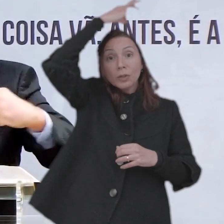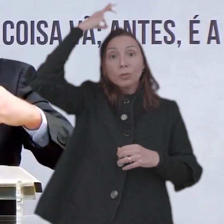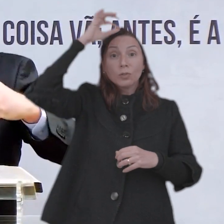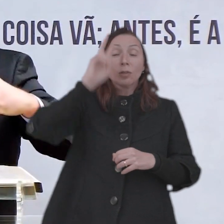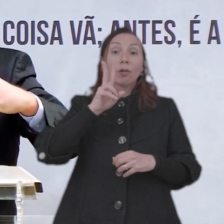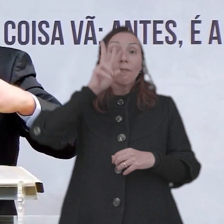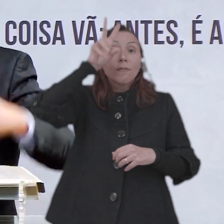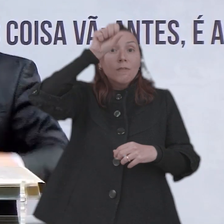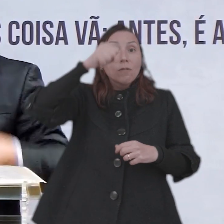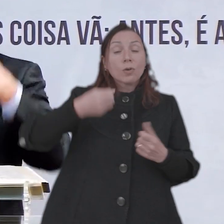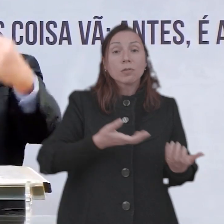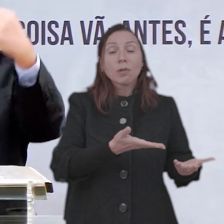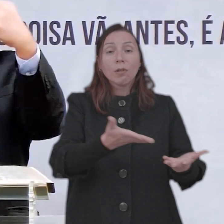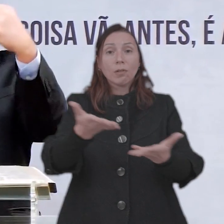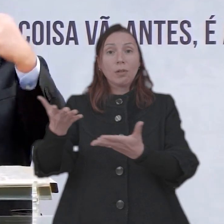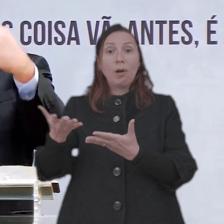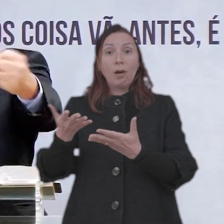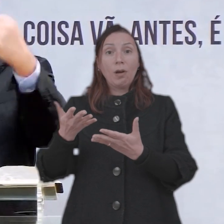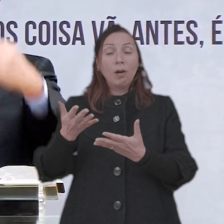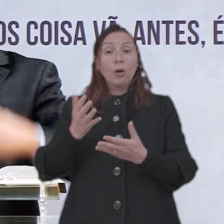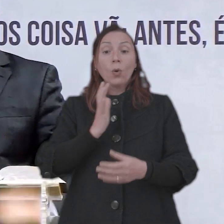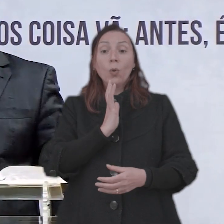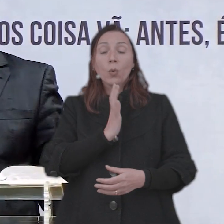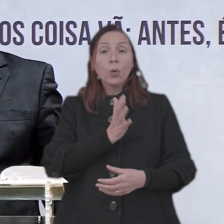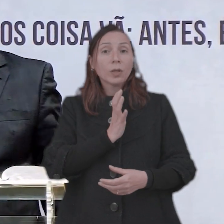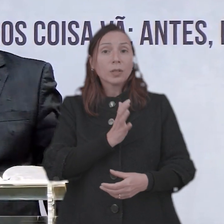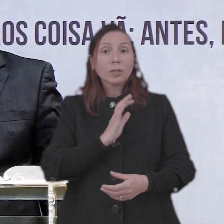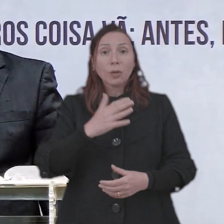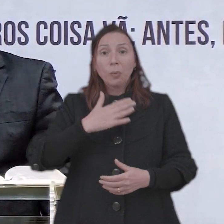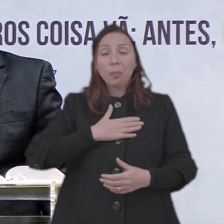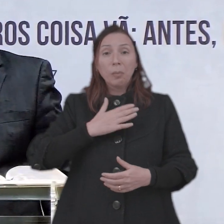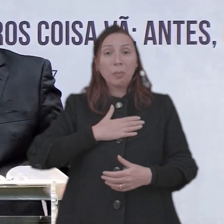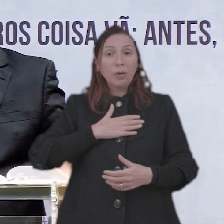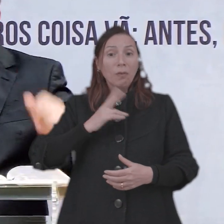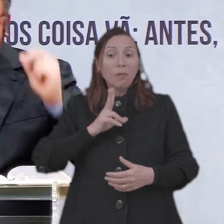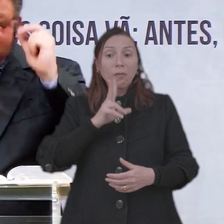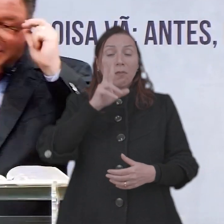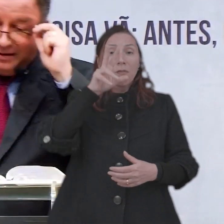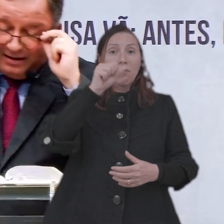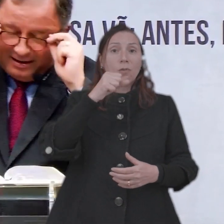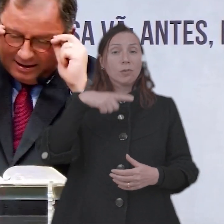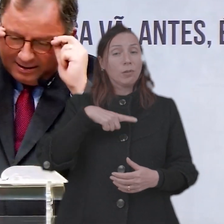de Deus para fortalecer meu coração, o seu coração.